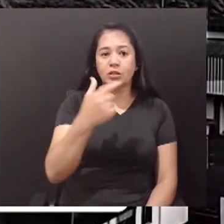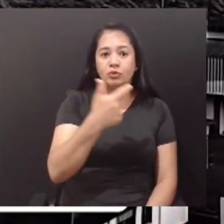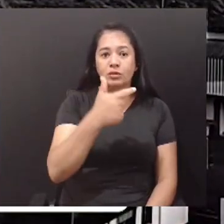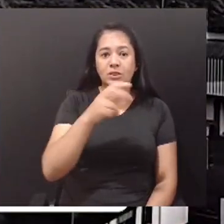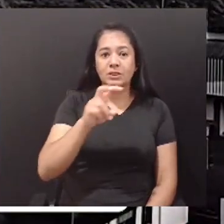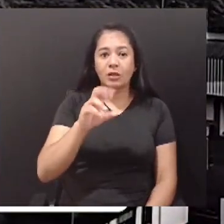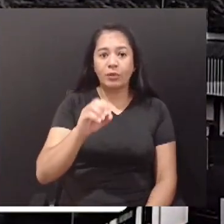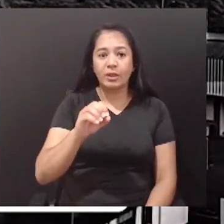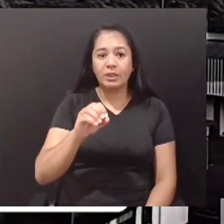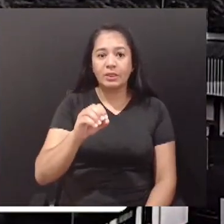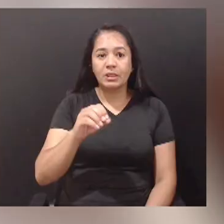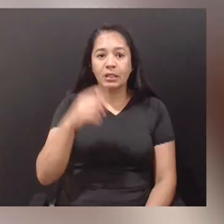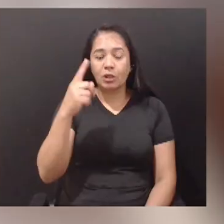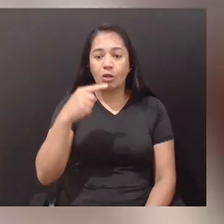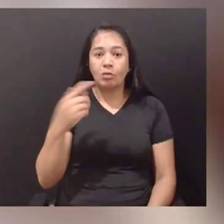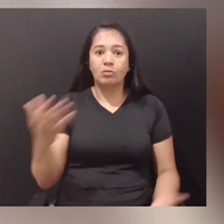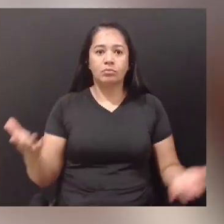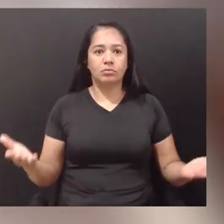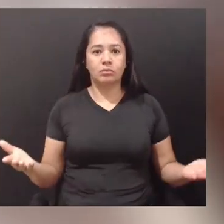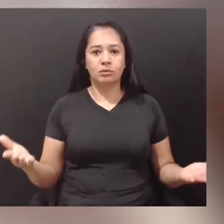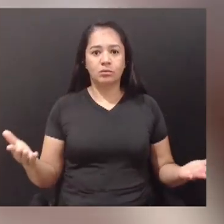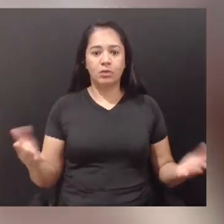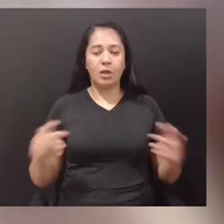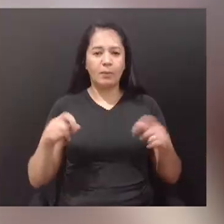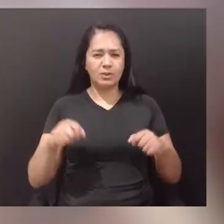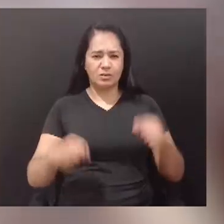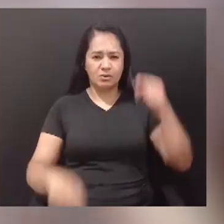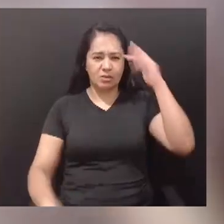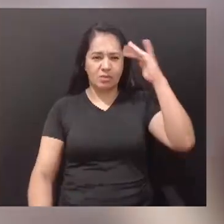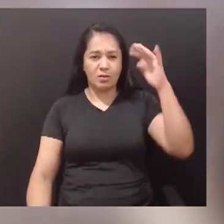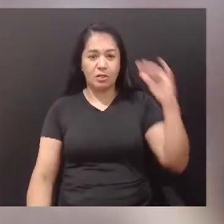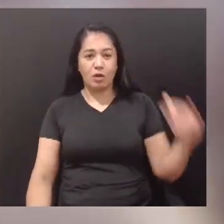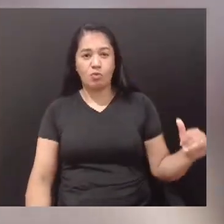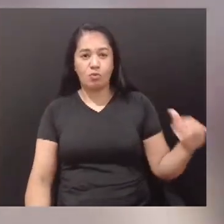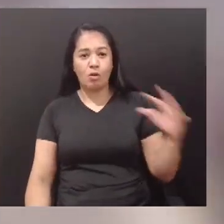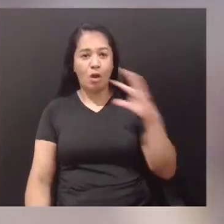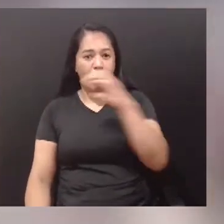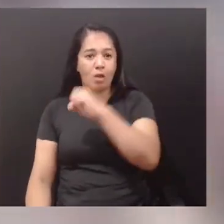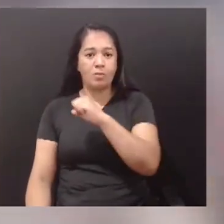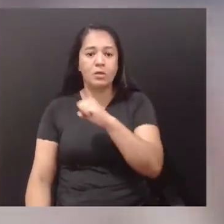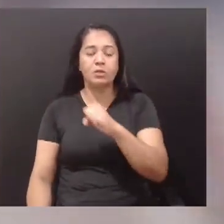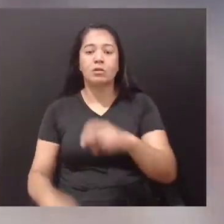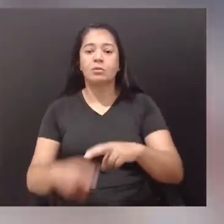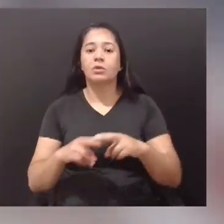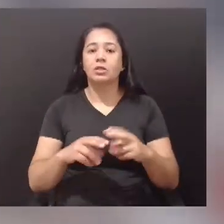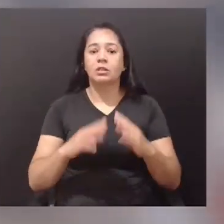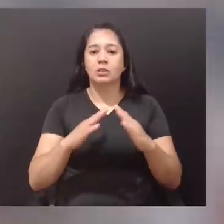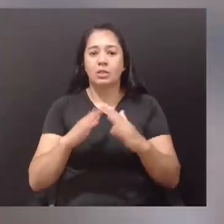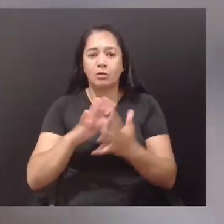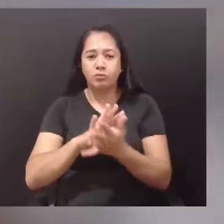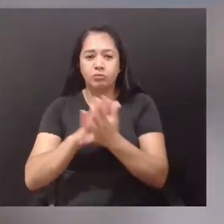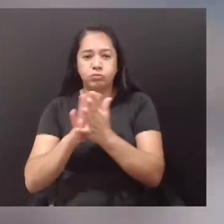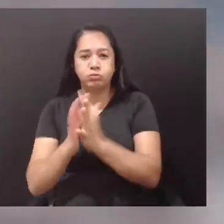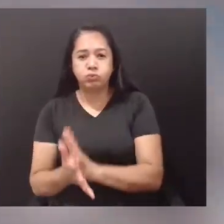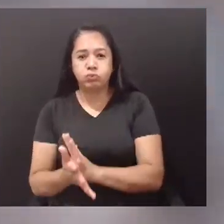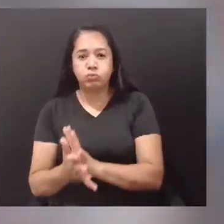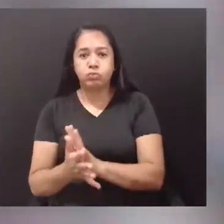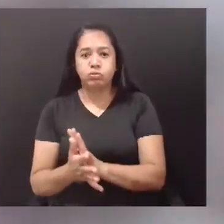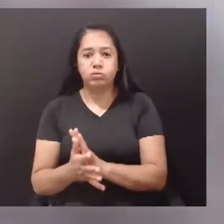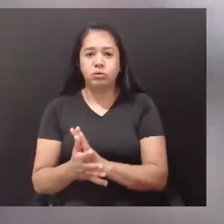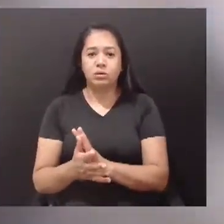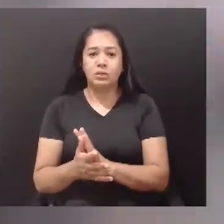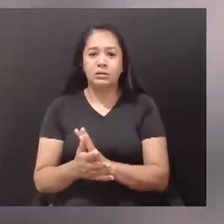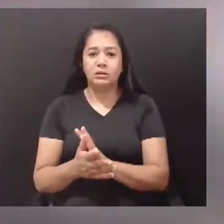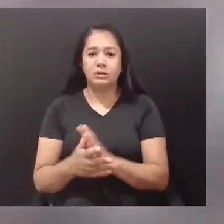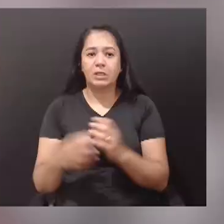um jato. Então, por aí é possível imaginar a velocidade, por isso que destruiu casas, por isso que colocou carros em cima de restos